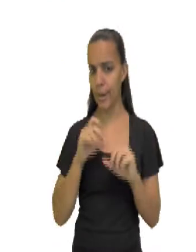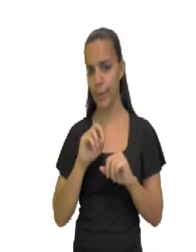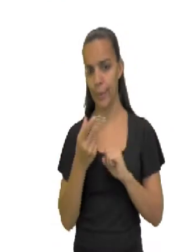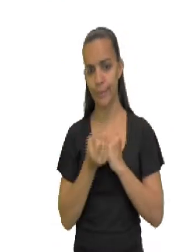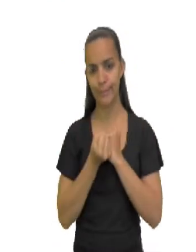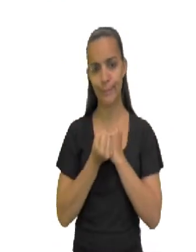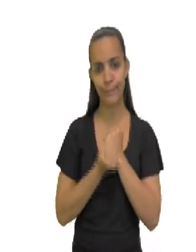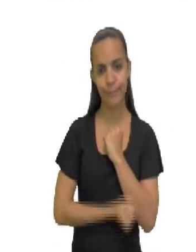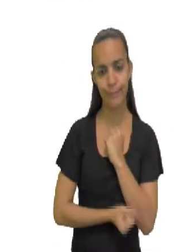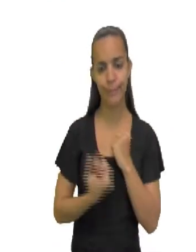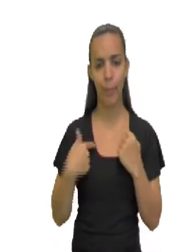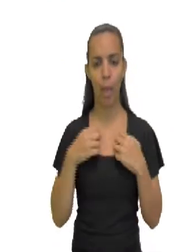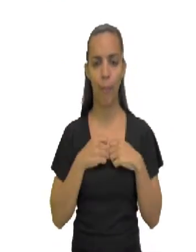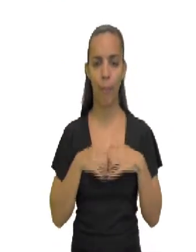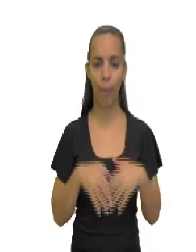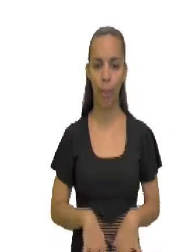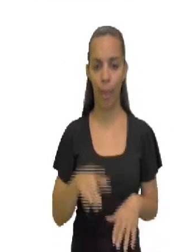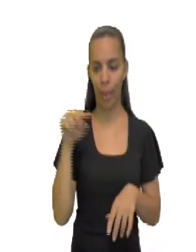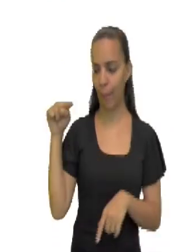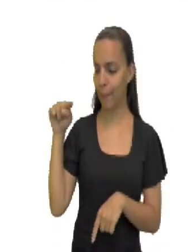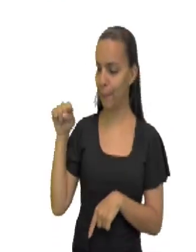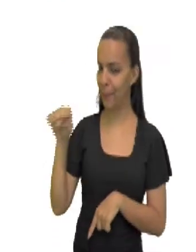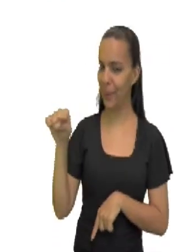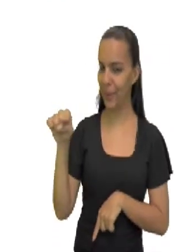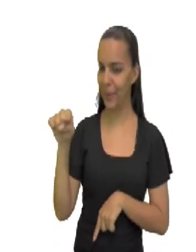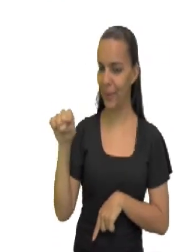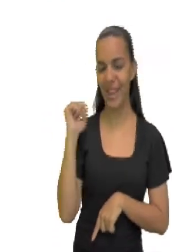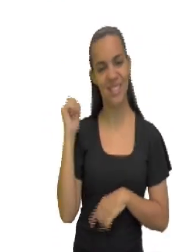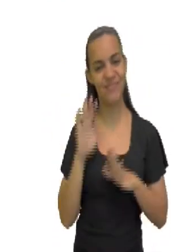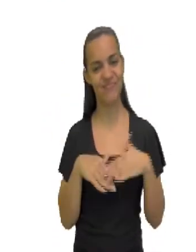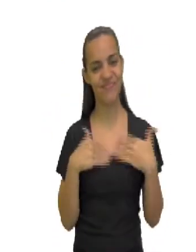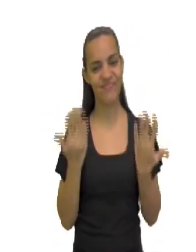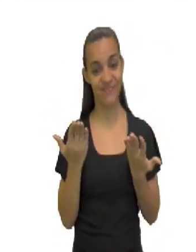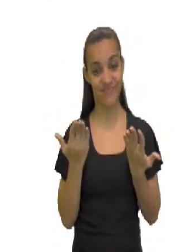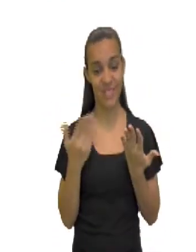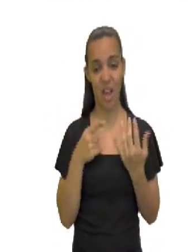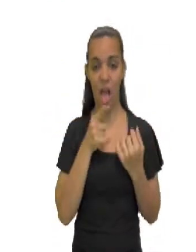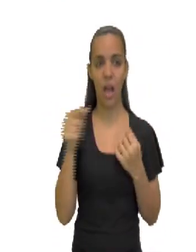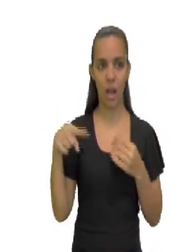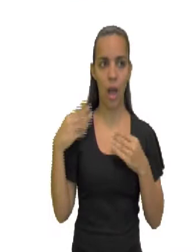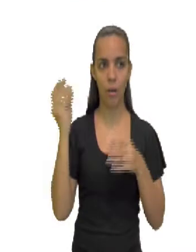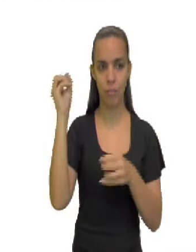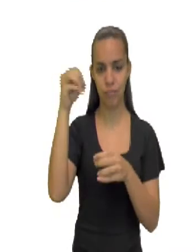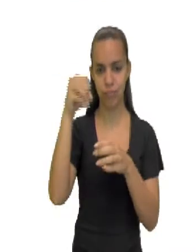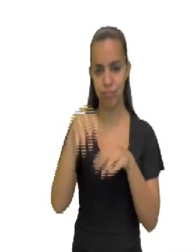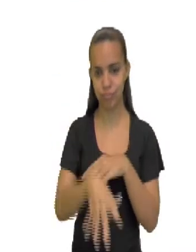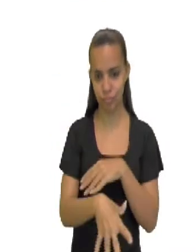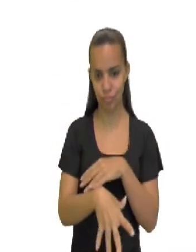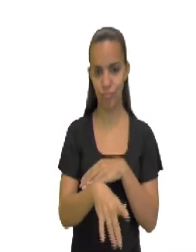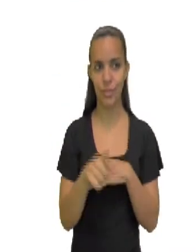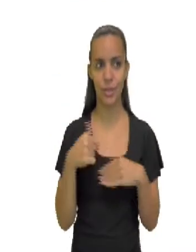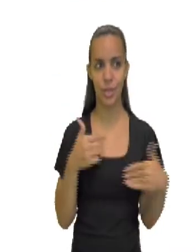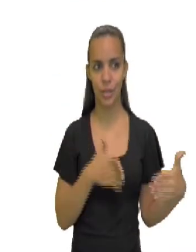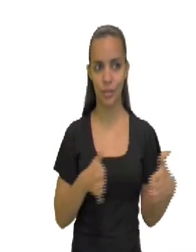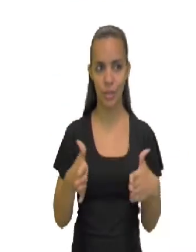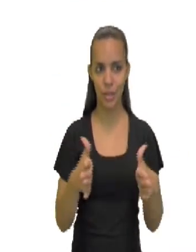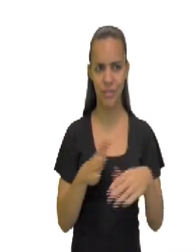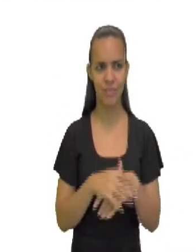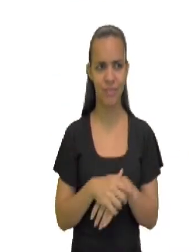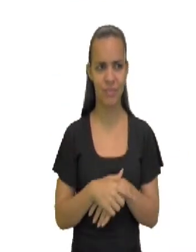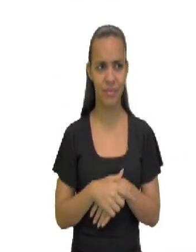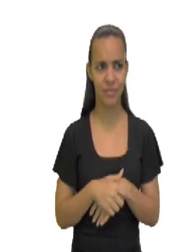que você utiliza, aquela água que você lava a vasilha, olha onde está sendo despejado. E neste caso